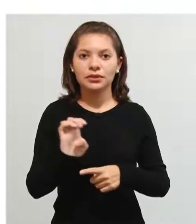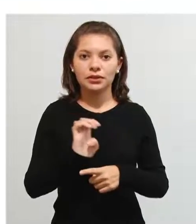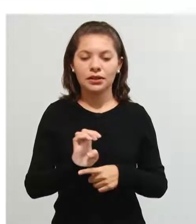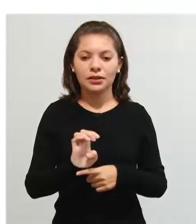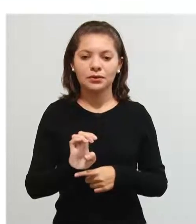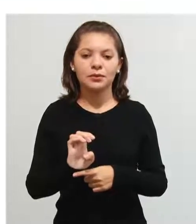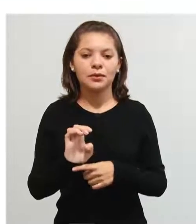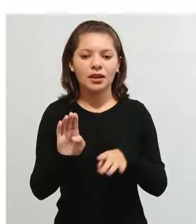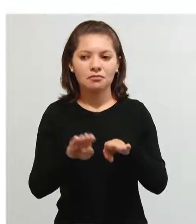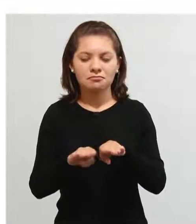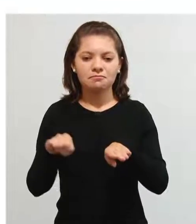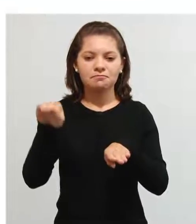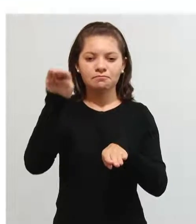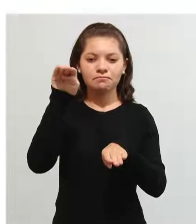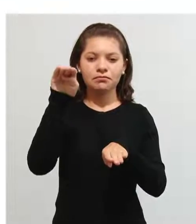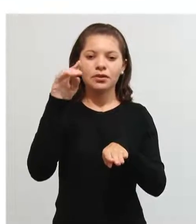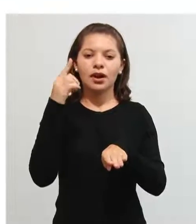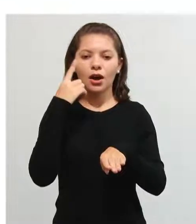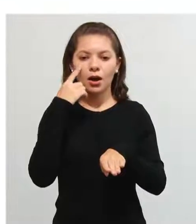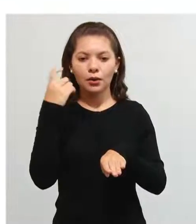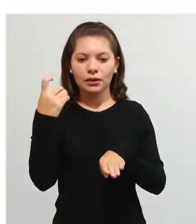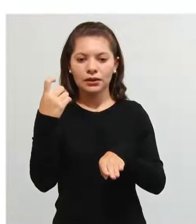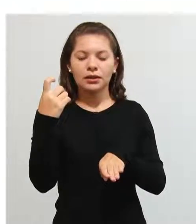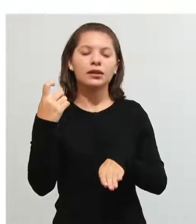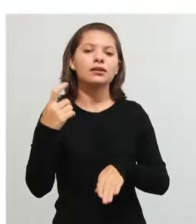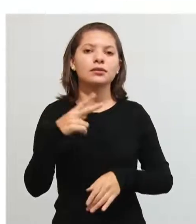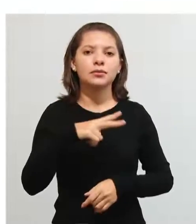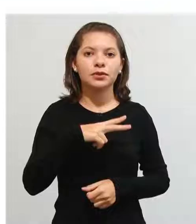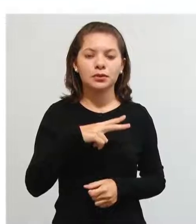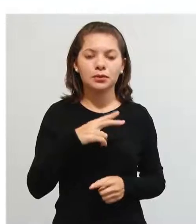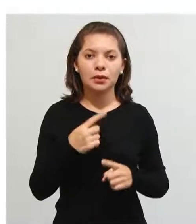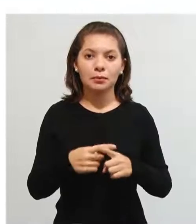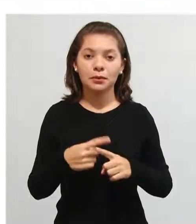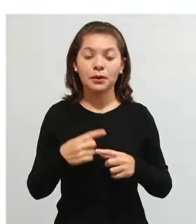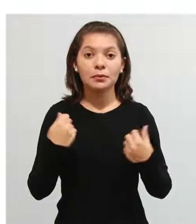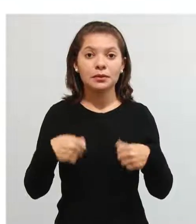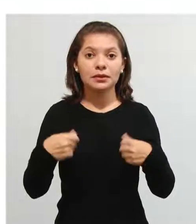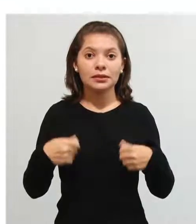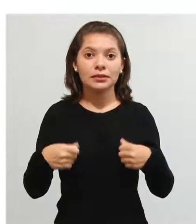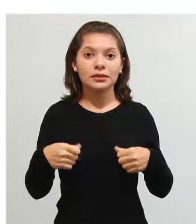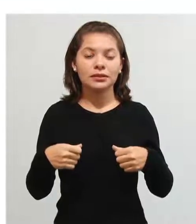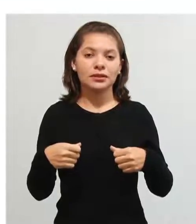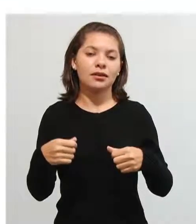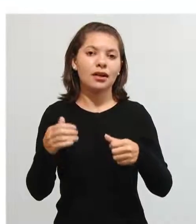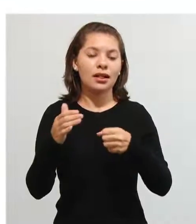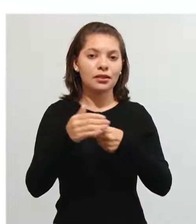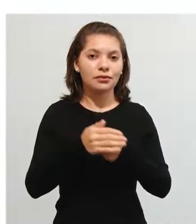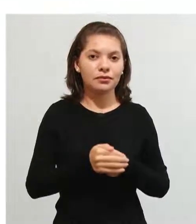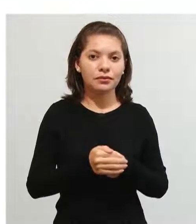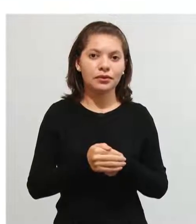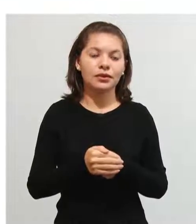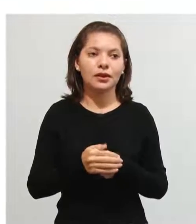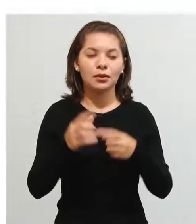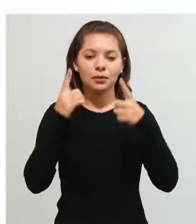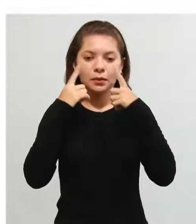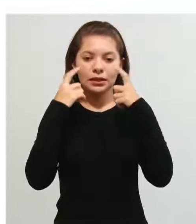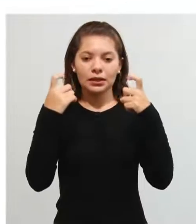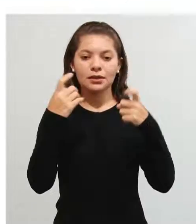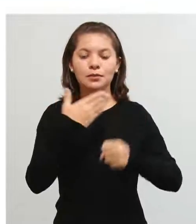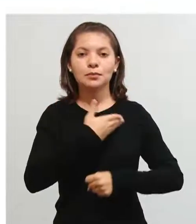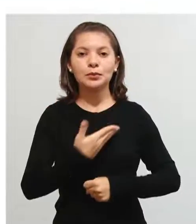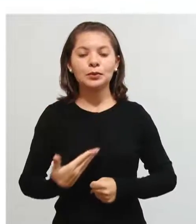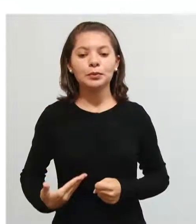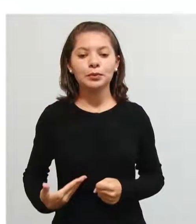sobrepondo ao interesse particular, porque ele precisa fazer a defesa do interesse público